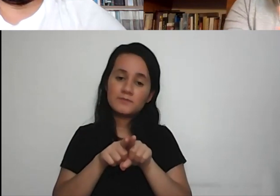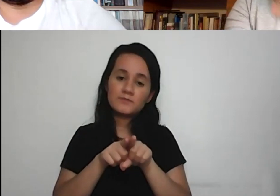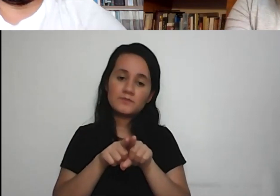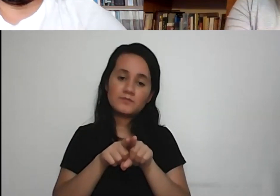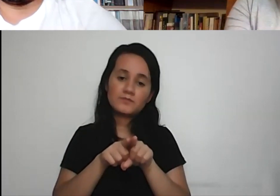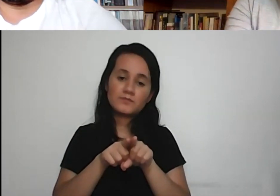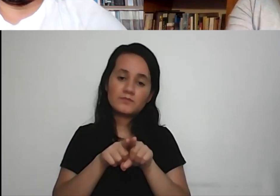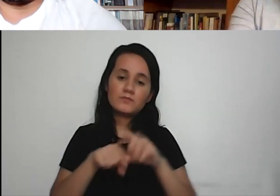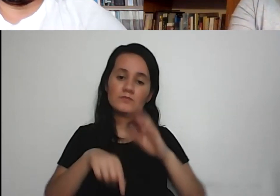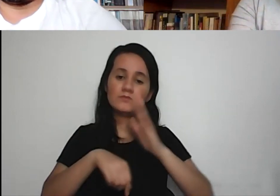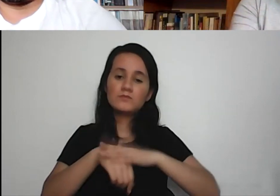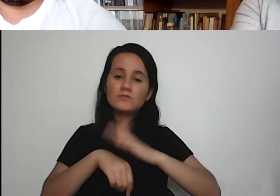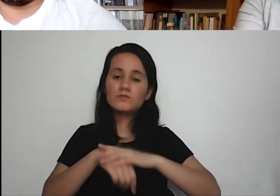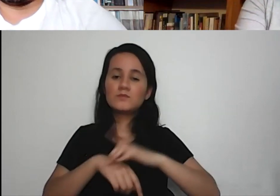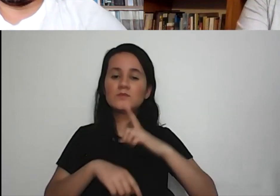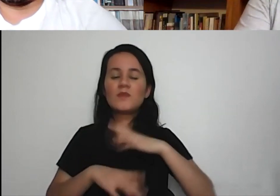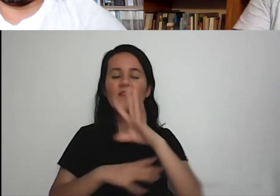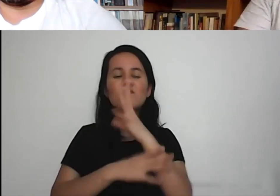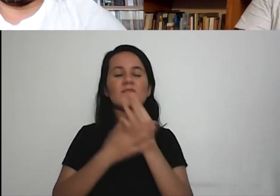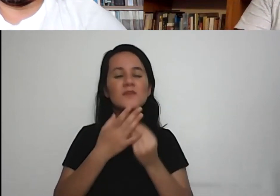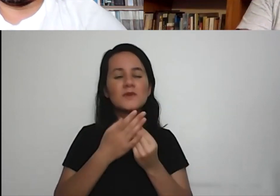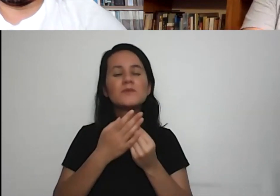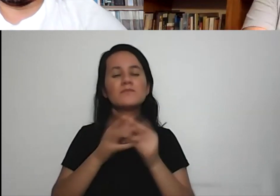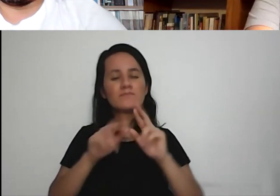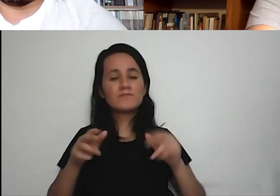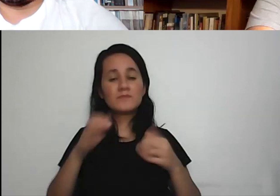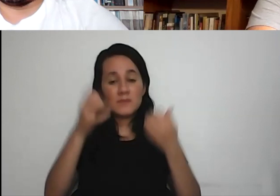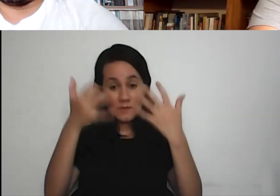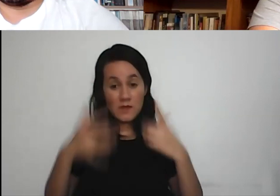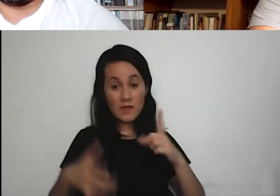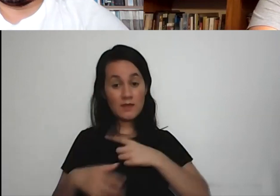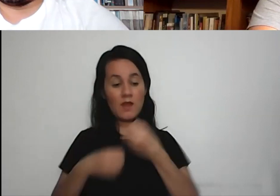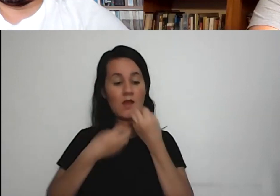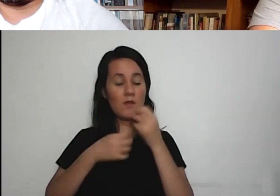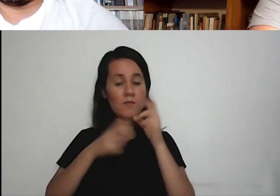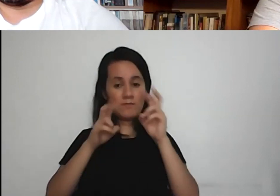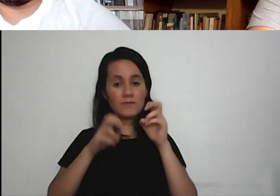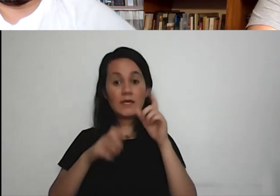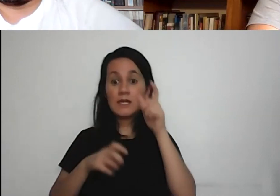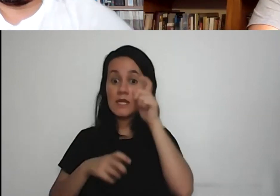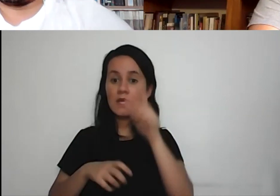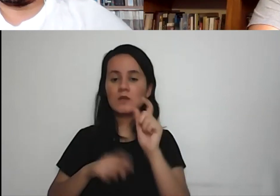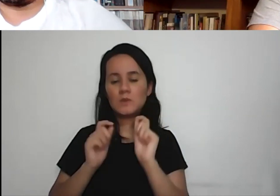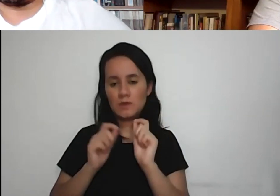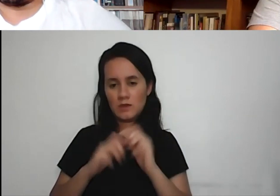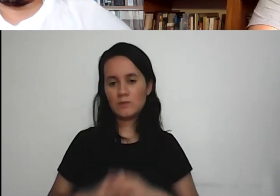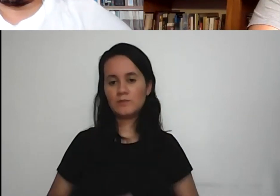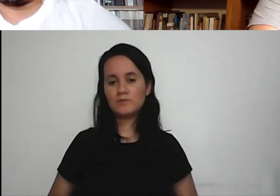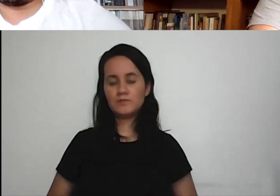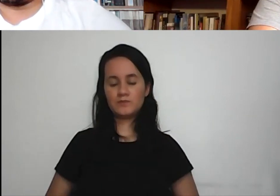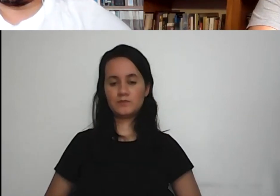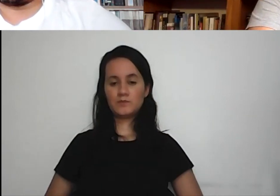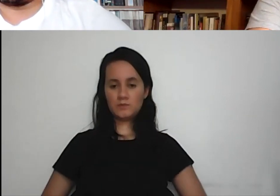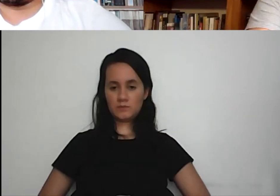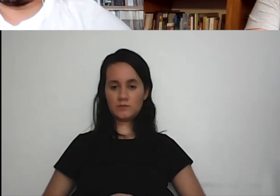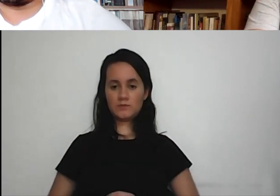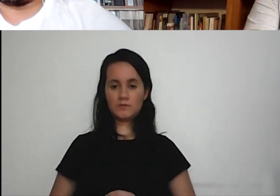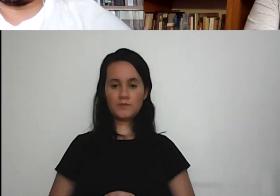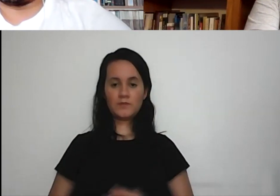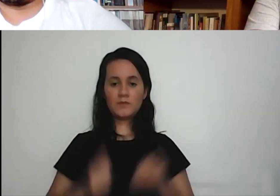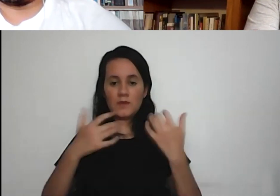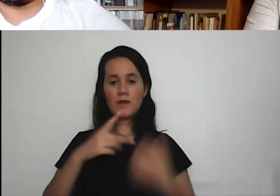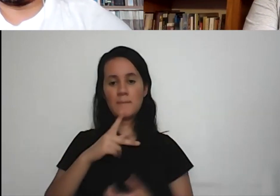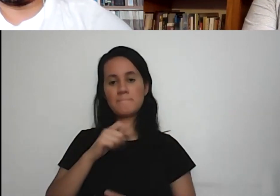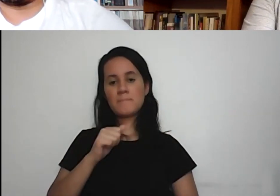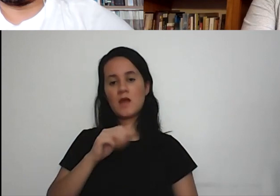fazem esse papel de filtro, etc. E tal. Um dado muito interessante é o seguinte, né? A gente falou, por exemplo, que a editora Patois,